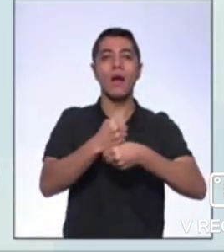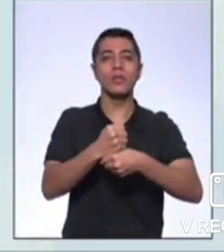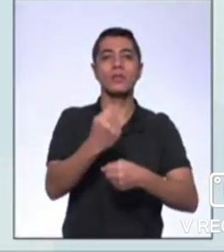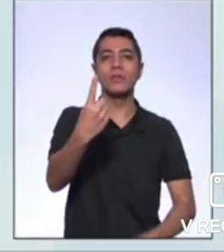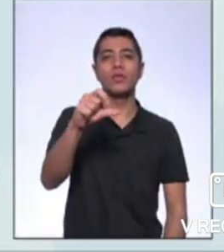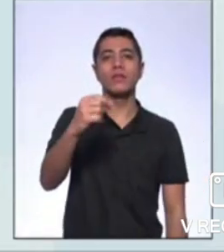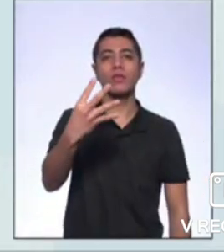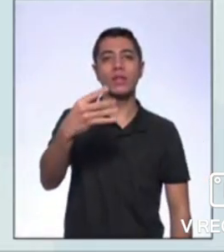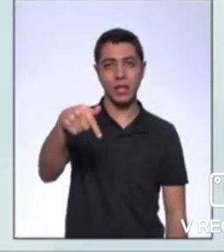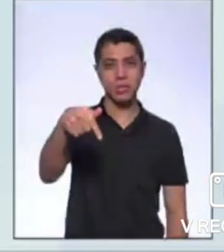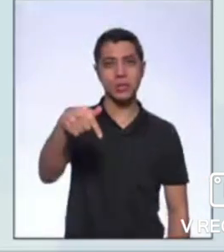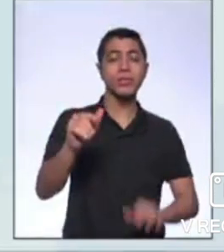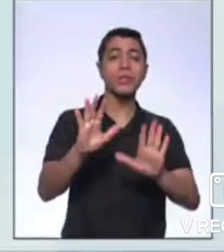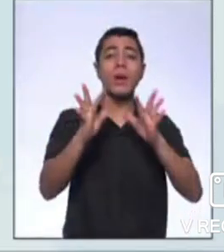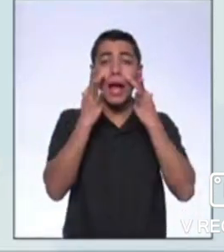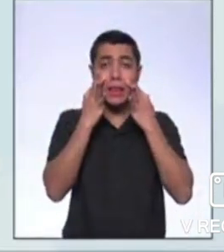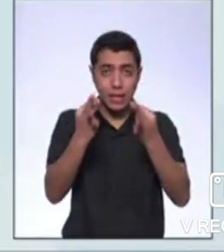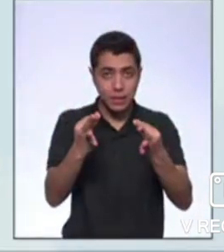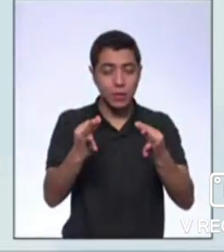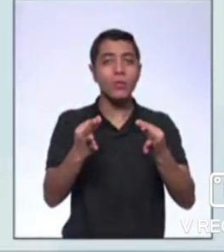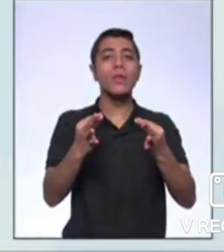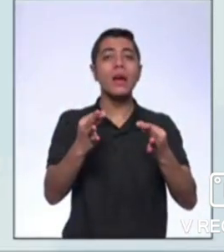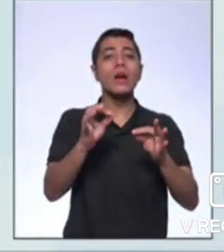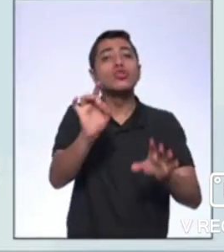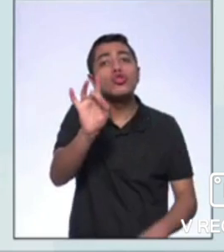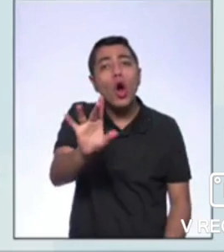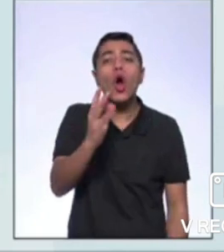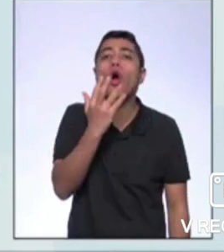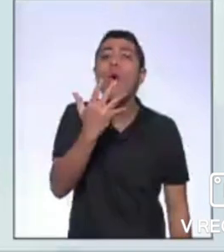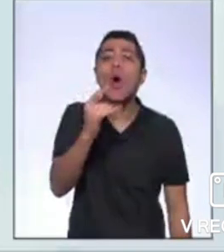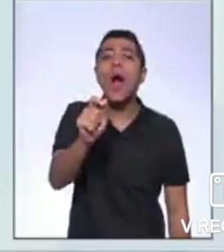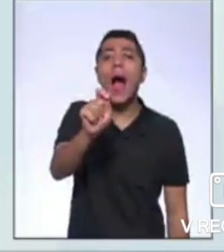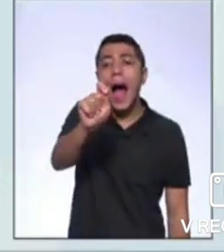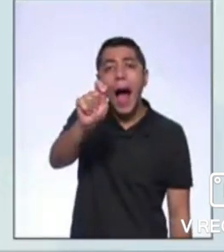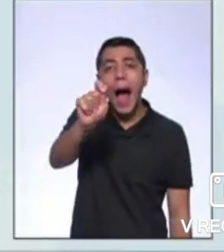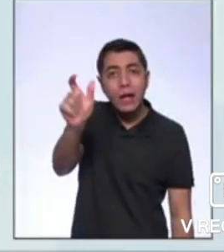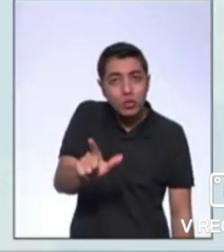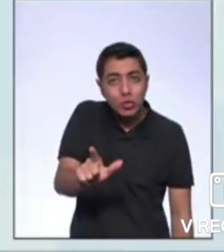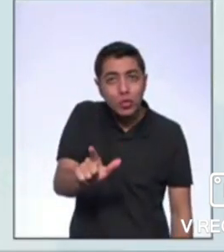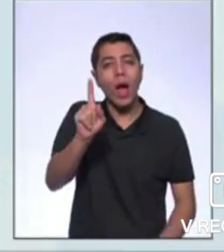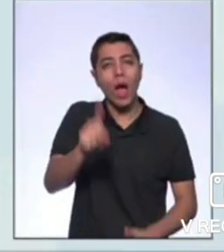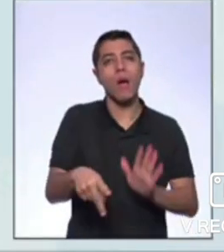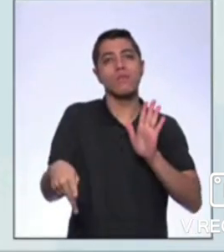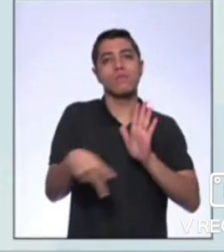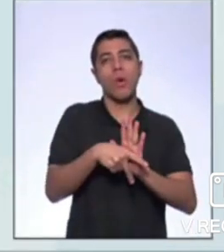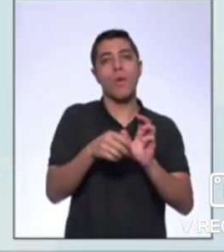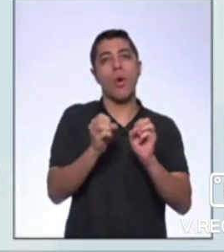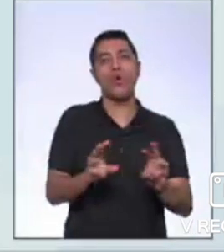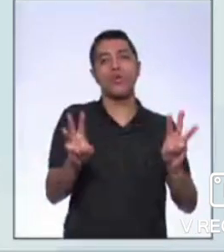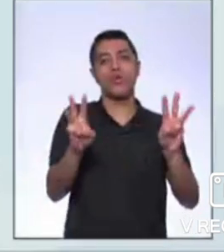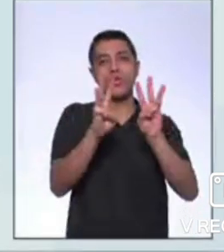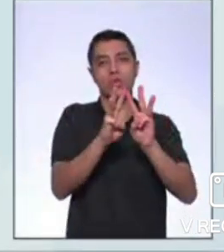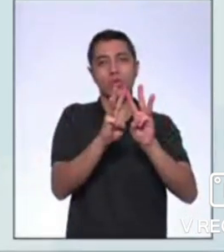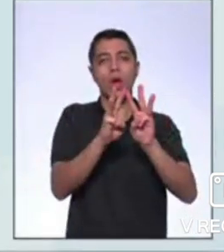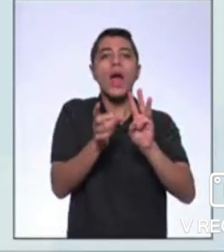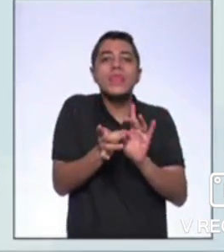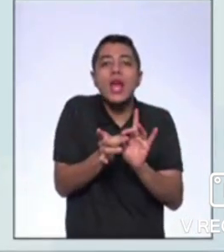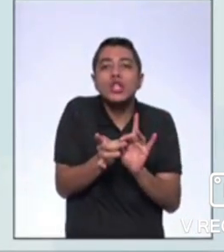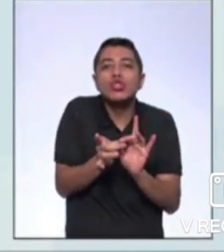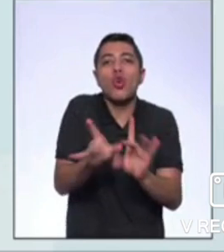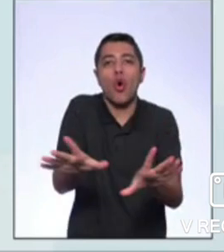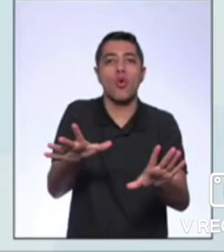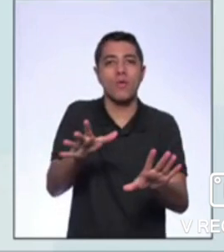Israel, atentem que só as áreas em azul são as áreas que a ONU determinou ali para os judeus. As partes